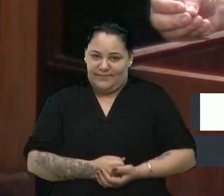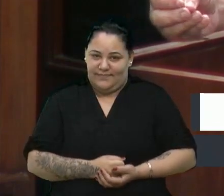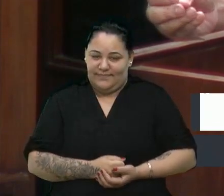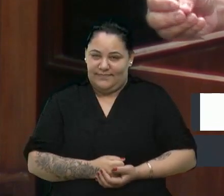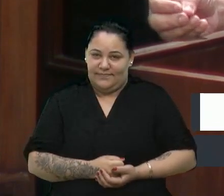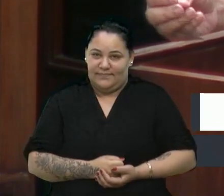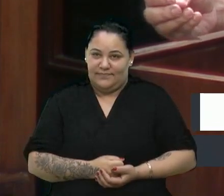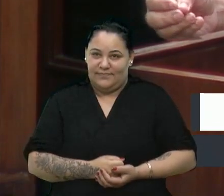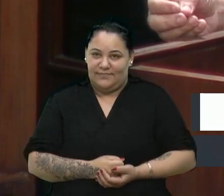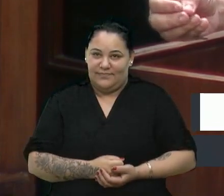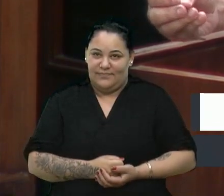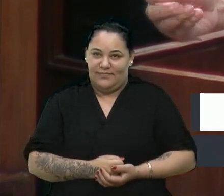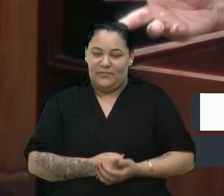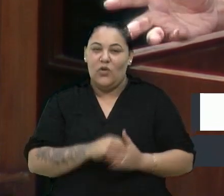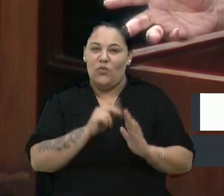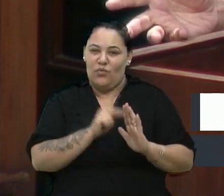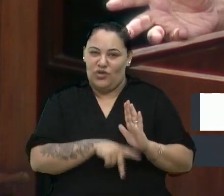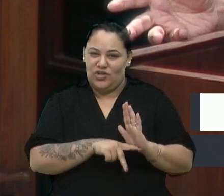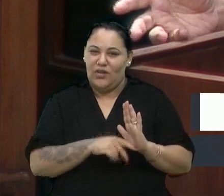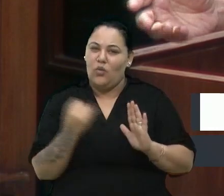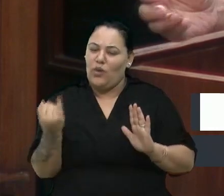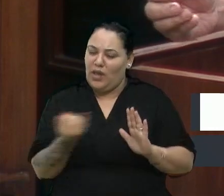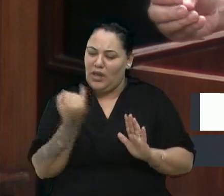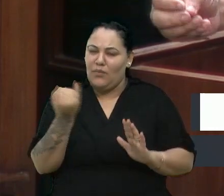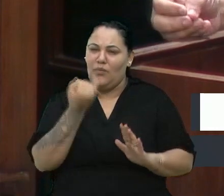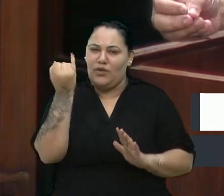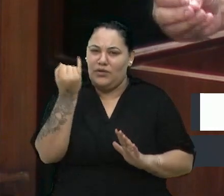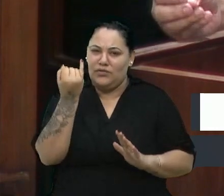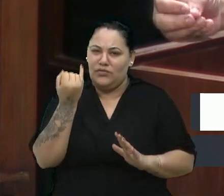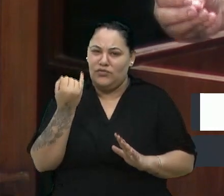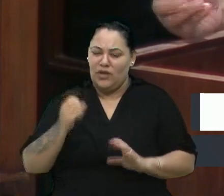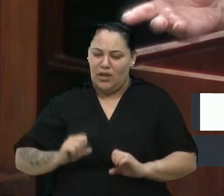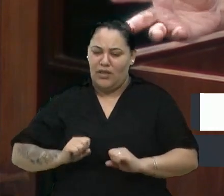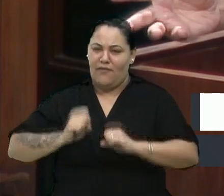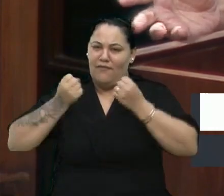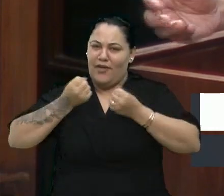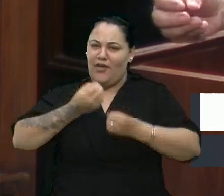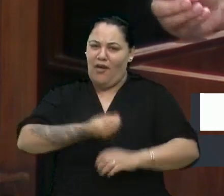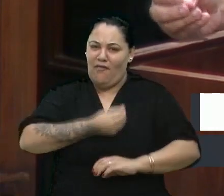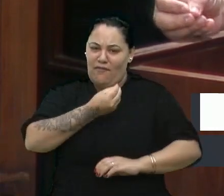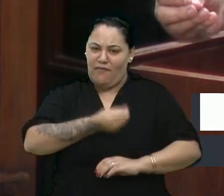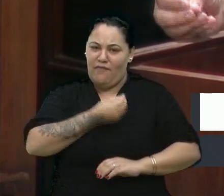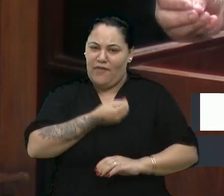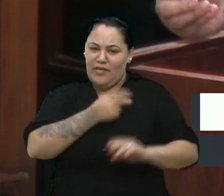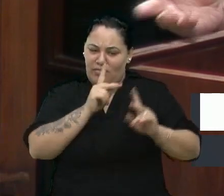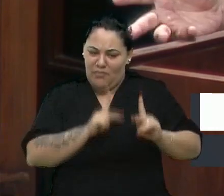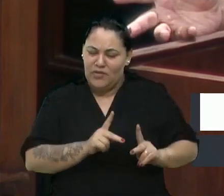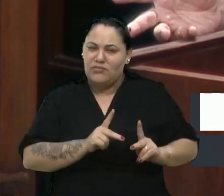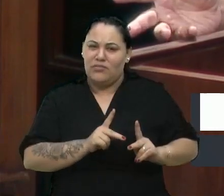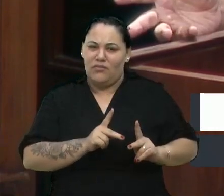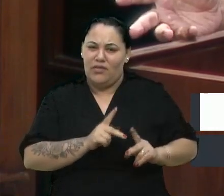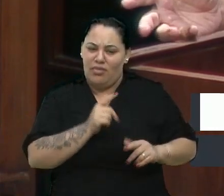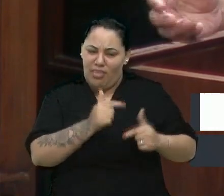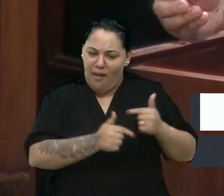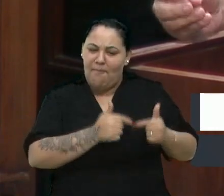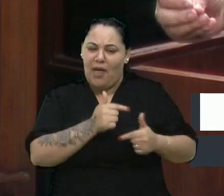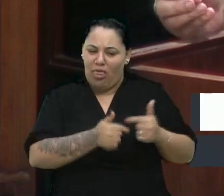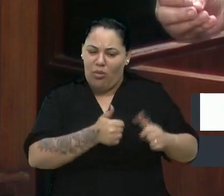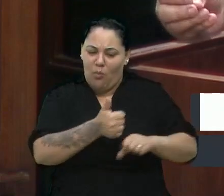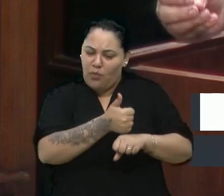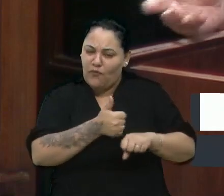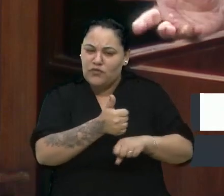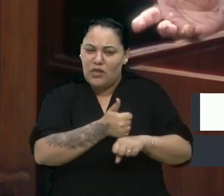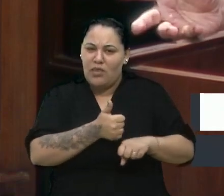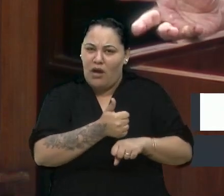Um projeto tão importante que defende a vida das pessoas, a vida do trabalhador, a vida da pessoa